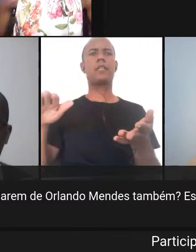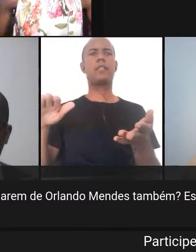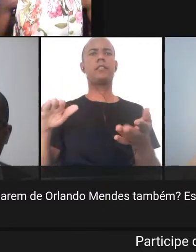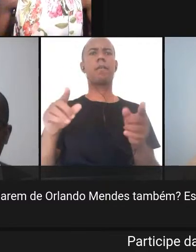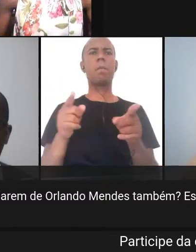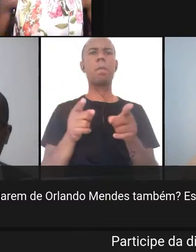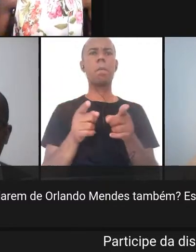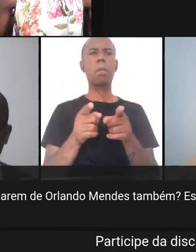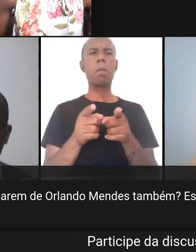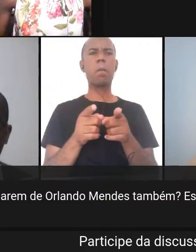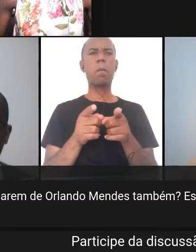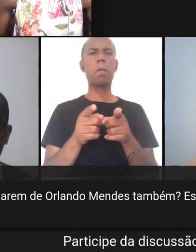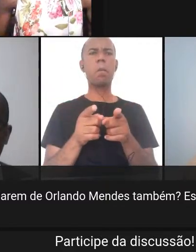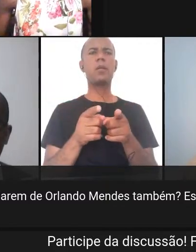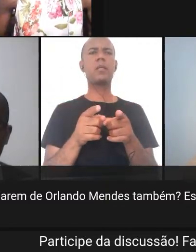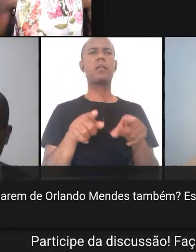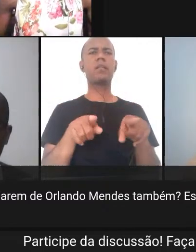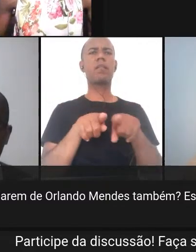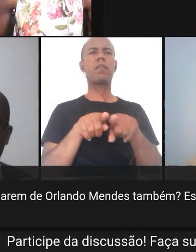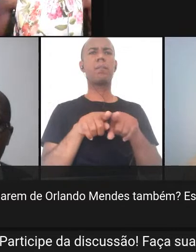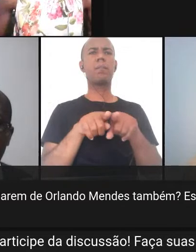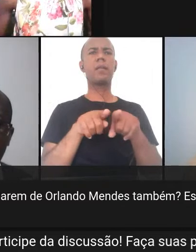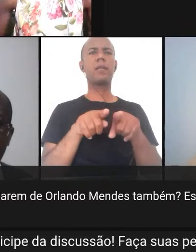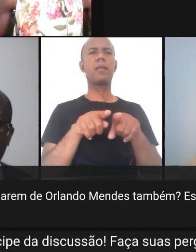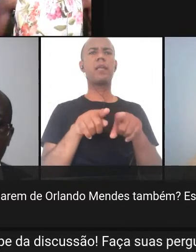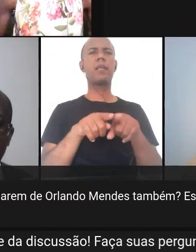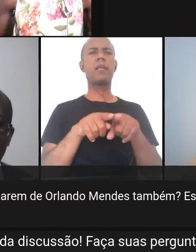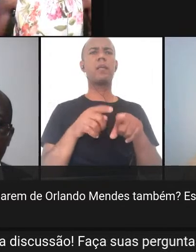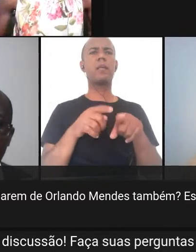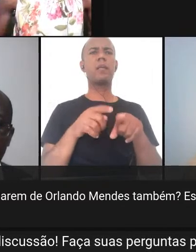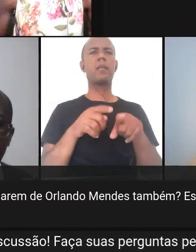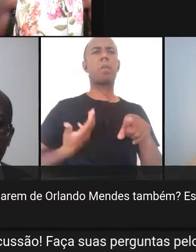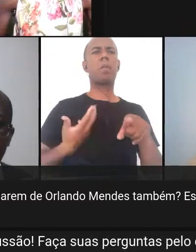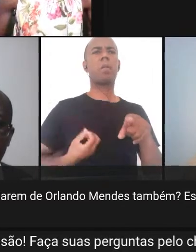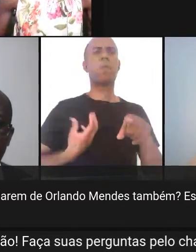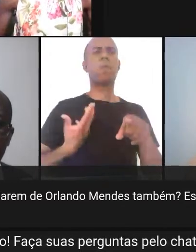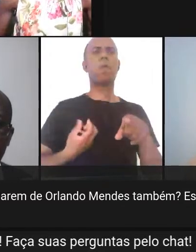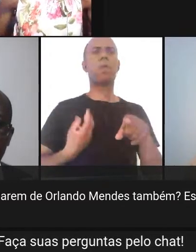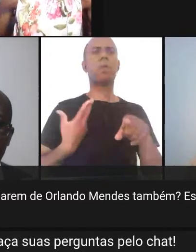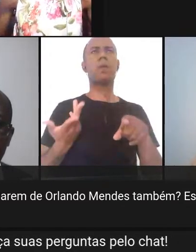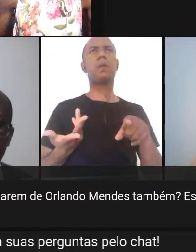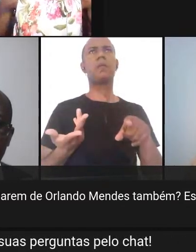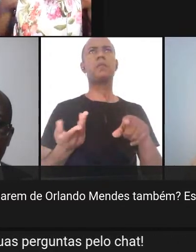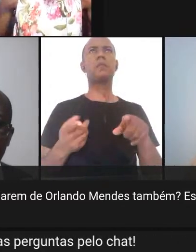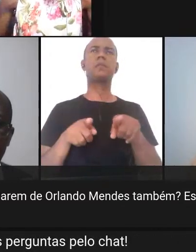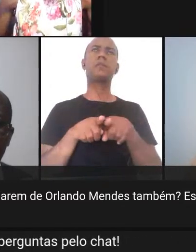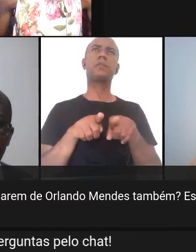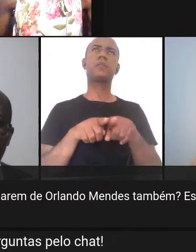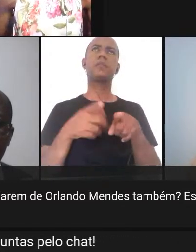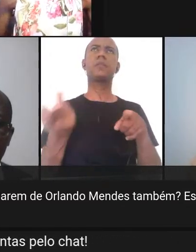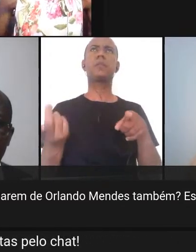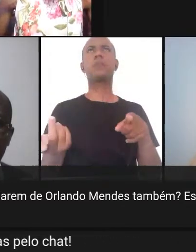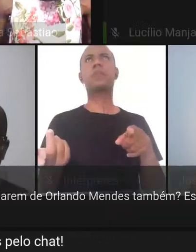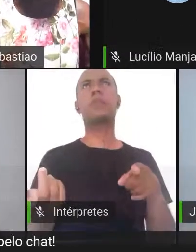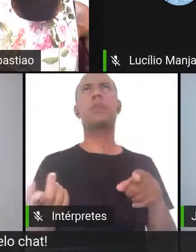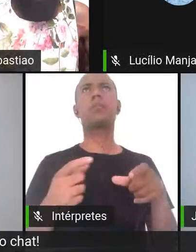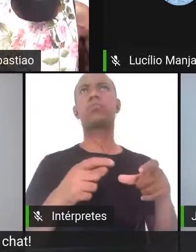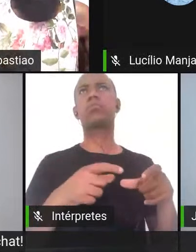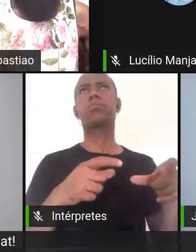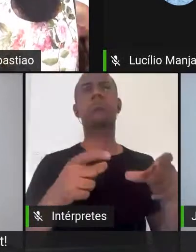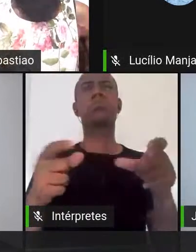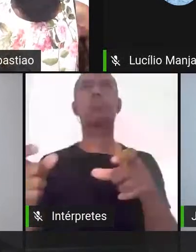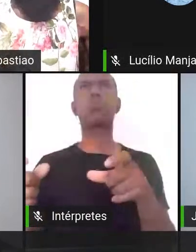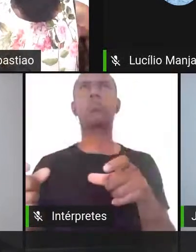curtos do que a prosa prontos para adolescentes